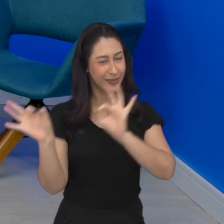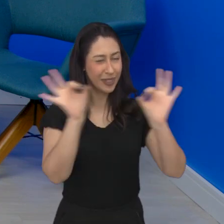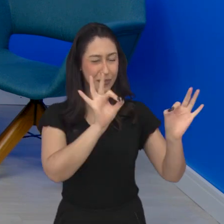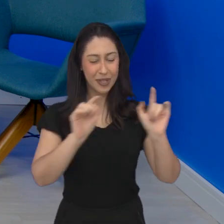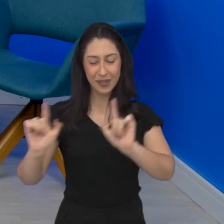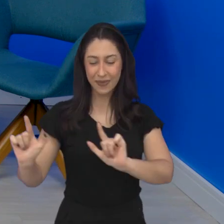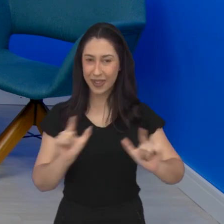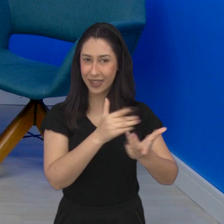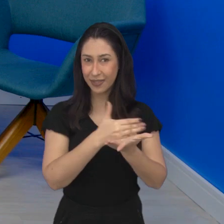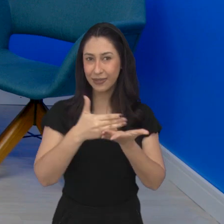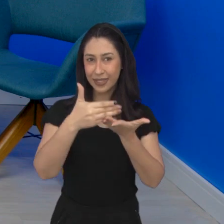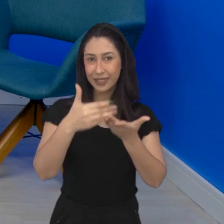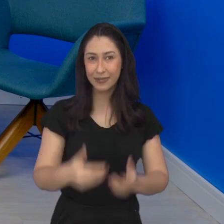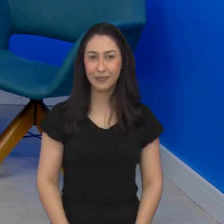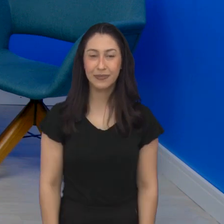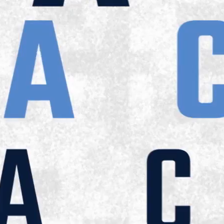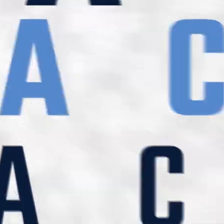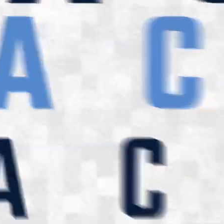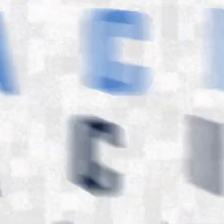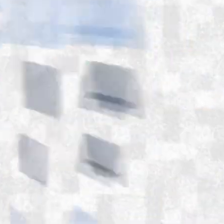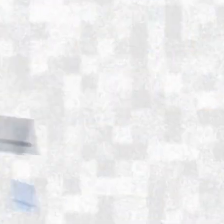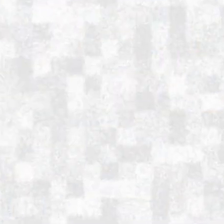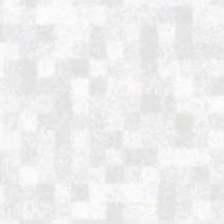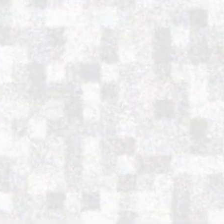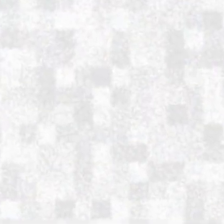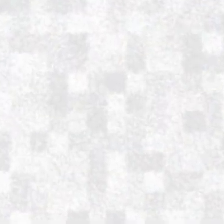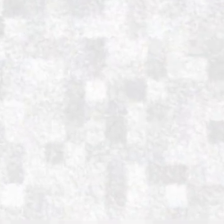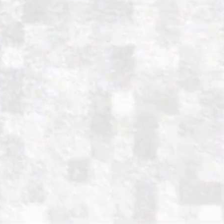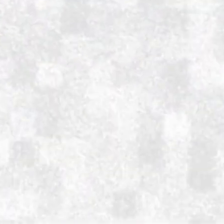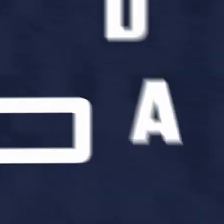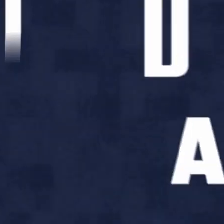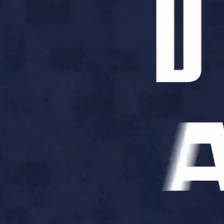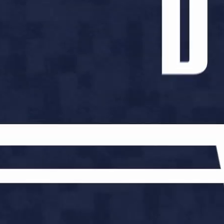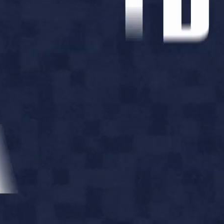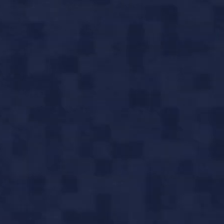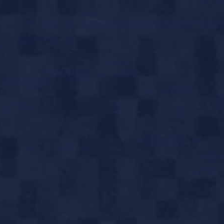gente, está começando o Sobre Política.